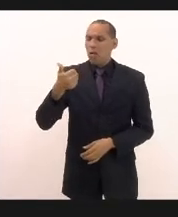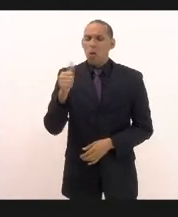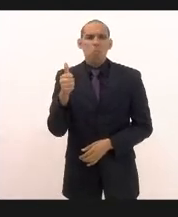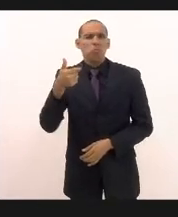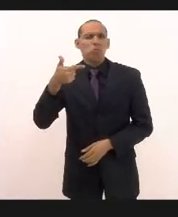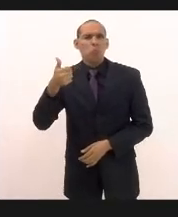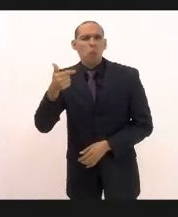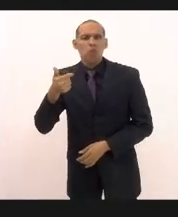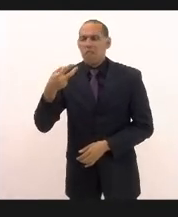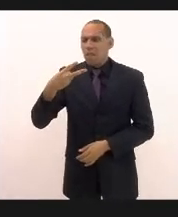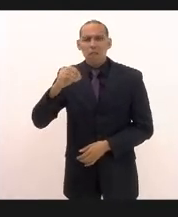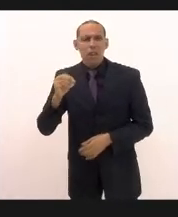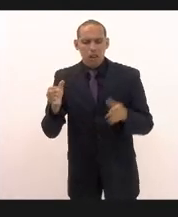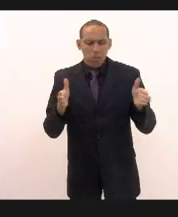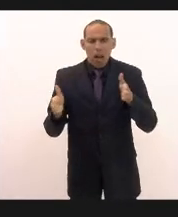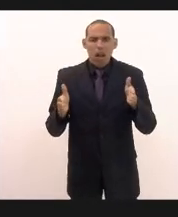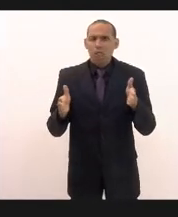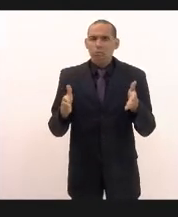não importa.